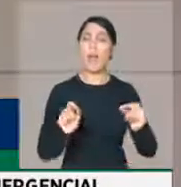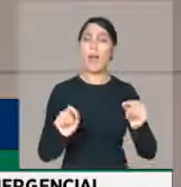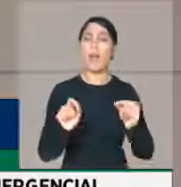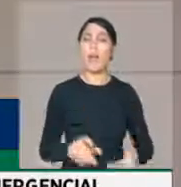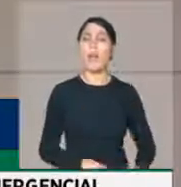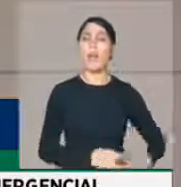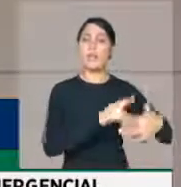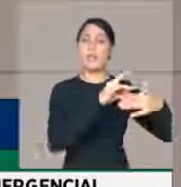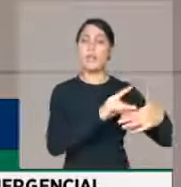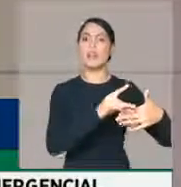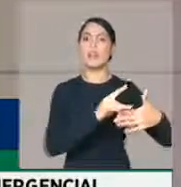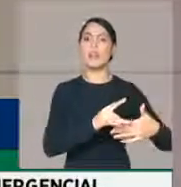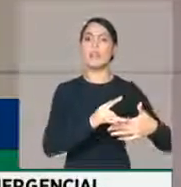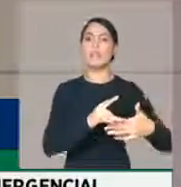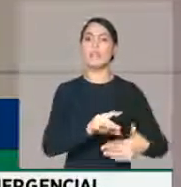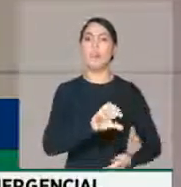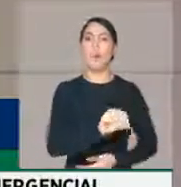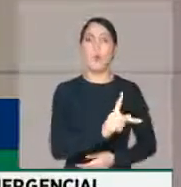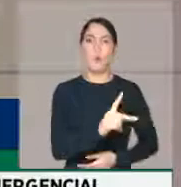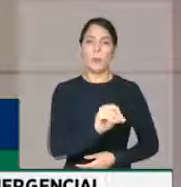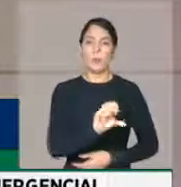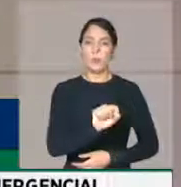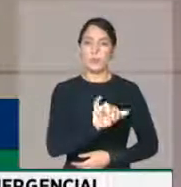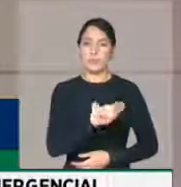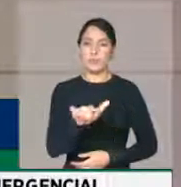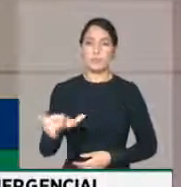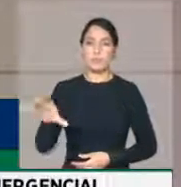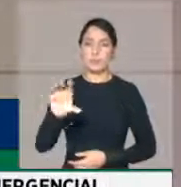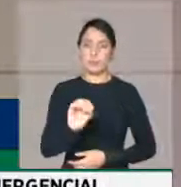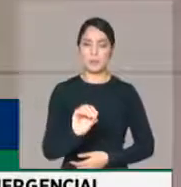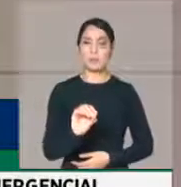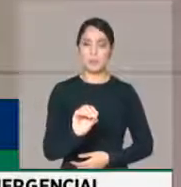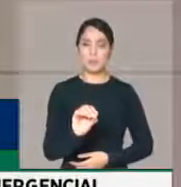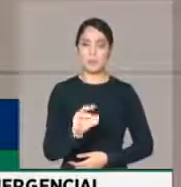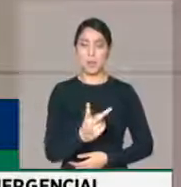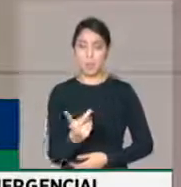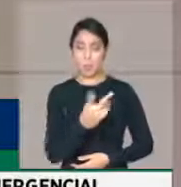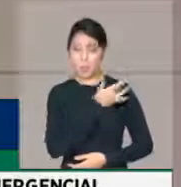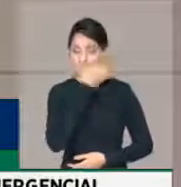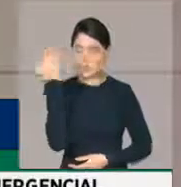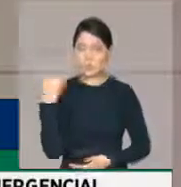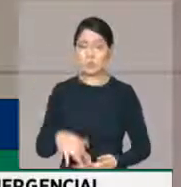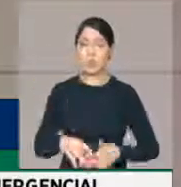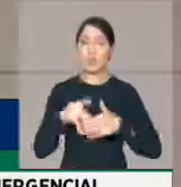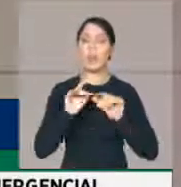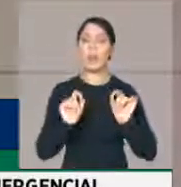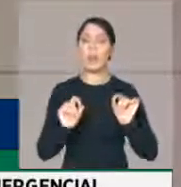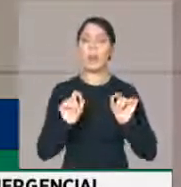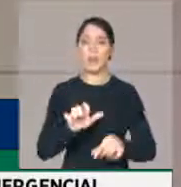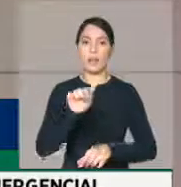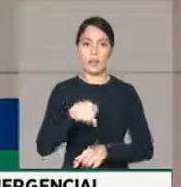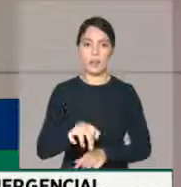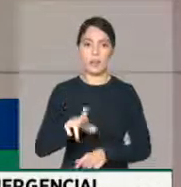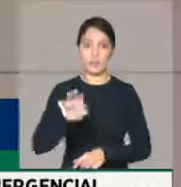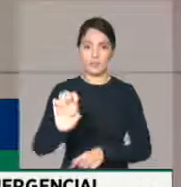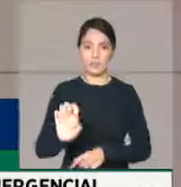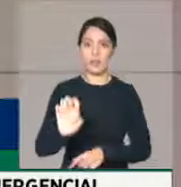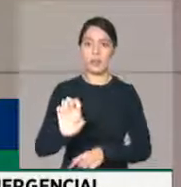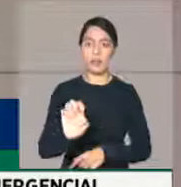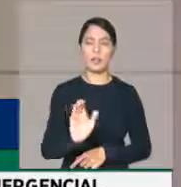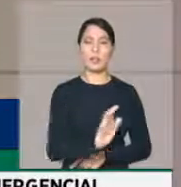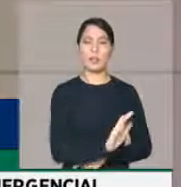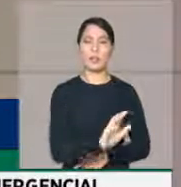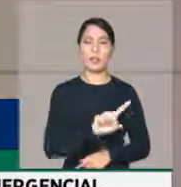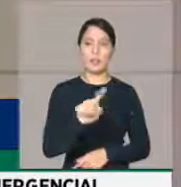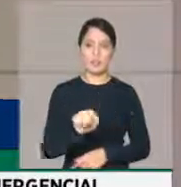liderança da oposição e da liderança da minoria, os dois líderes juntos, André Figueiredo e Zé Guimarães, convidando a todos nós para esse ato.